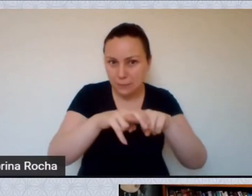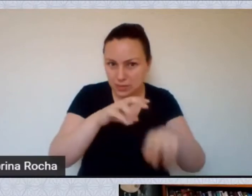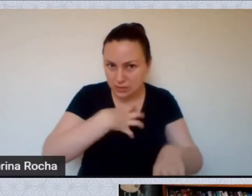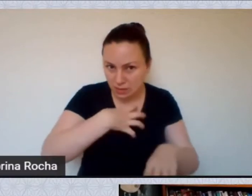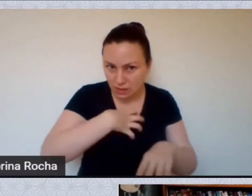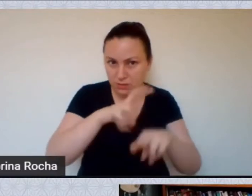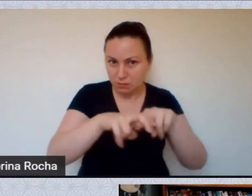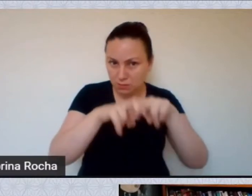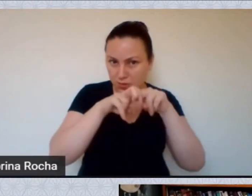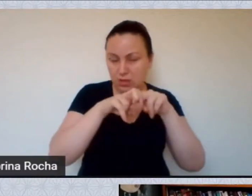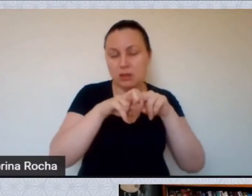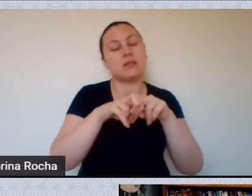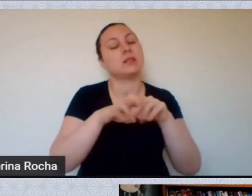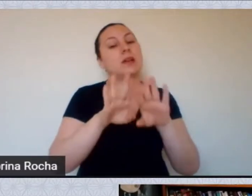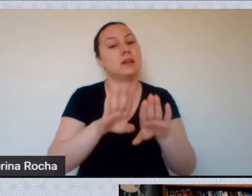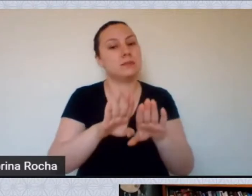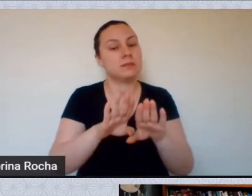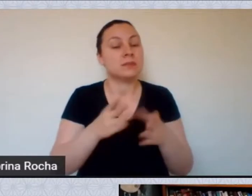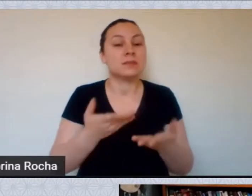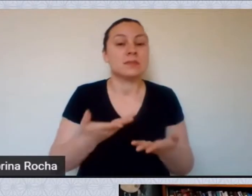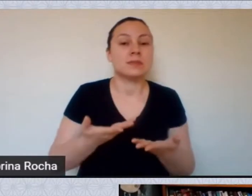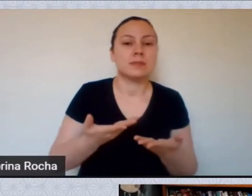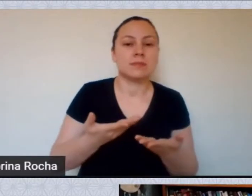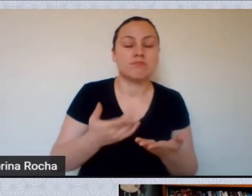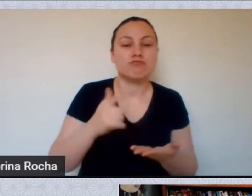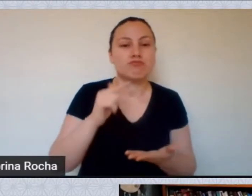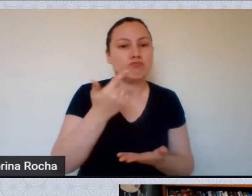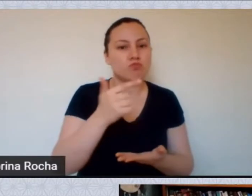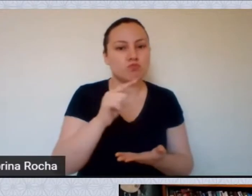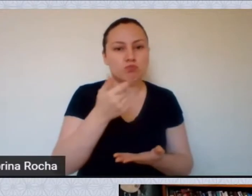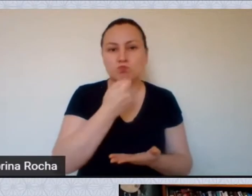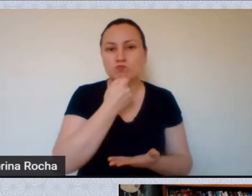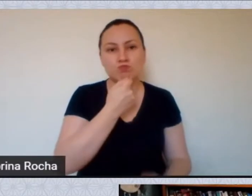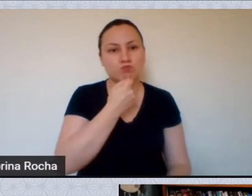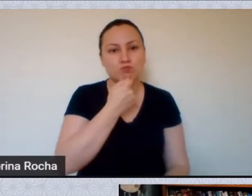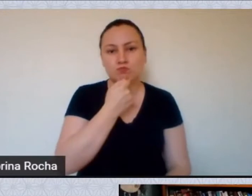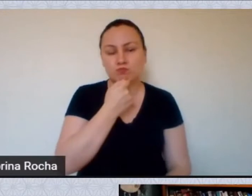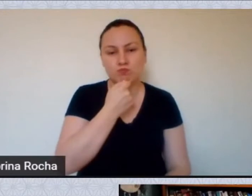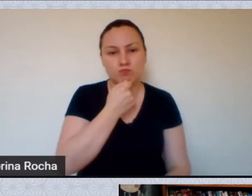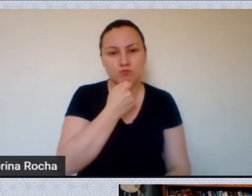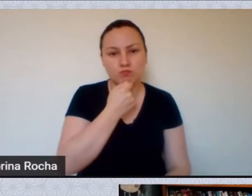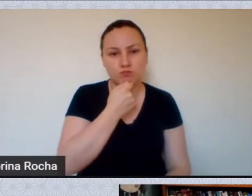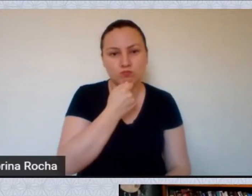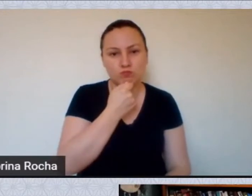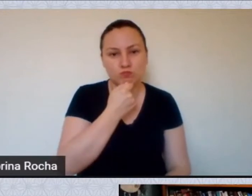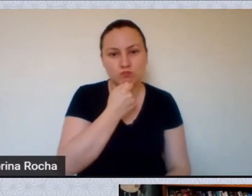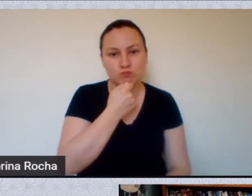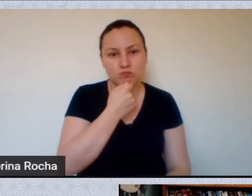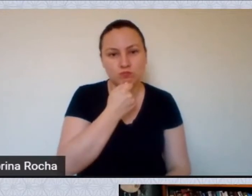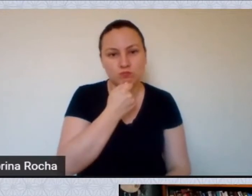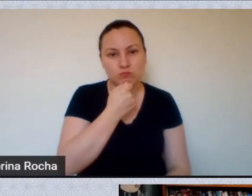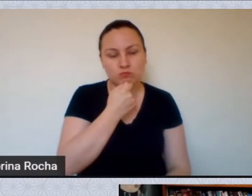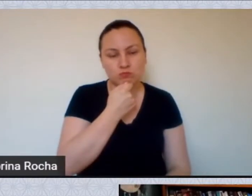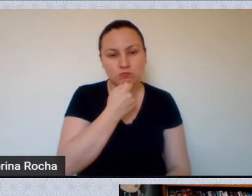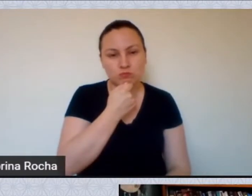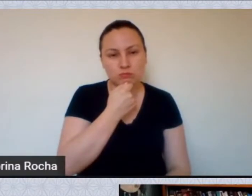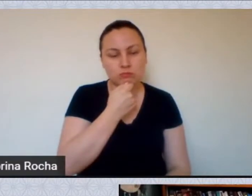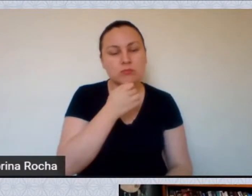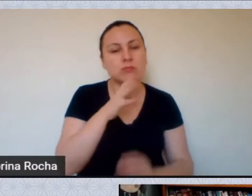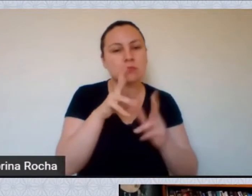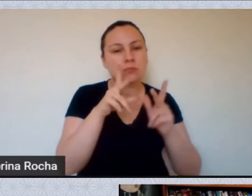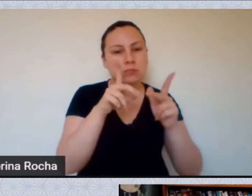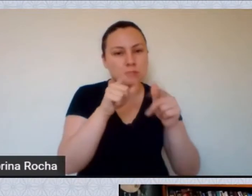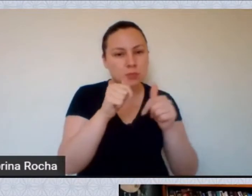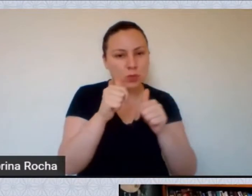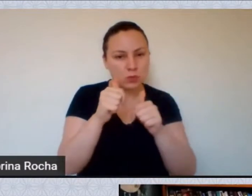Mas o que não temos ainda, e isso é uma coisa muito importante da gente situar, é o fato de que, apesar de todos esses grandes